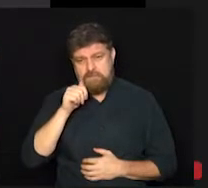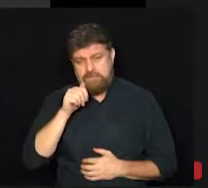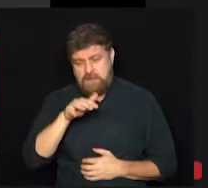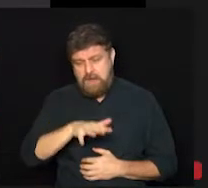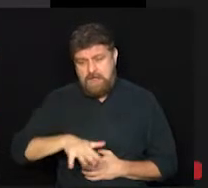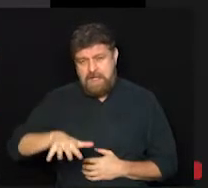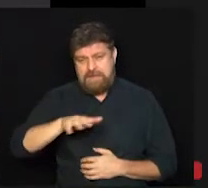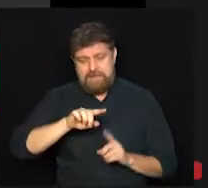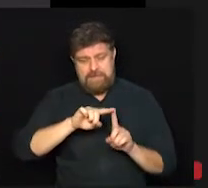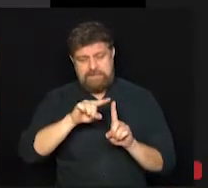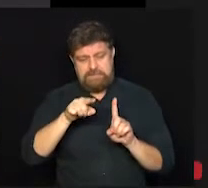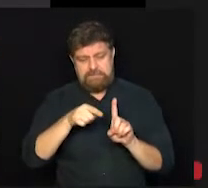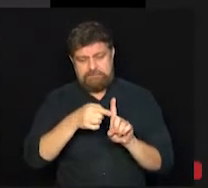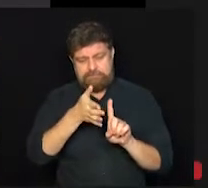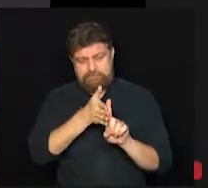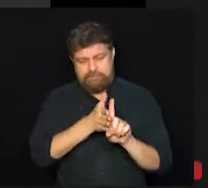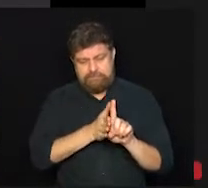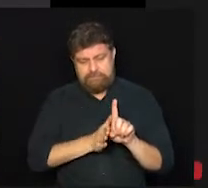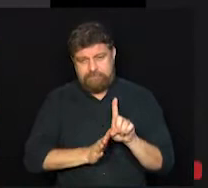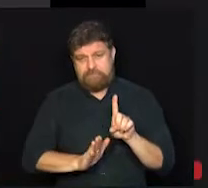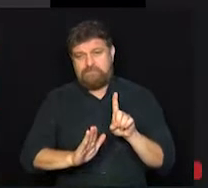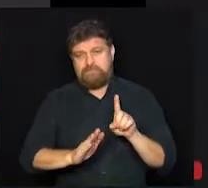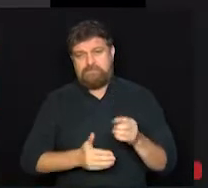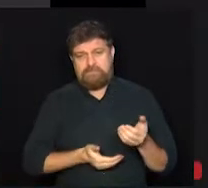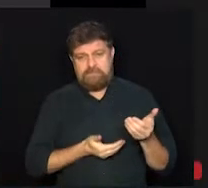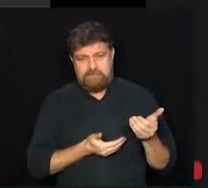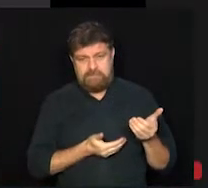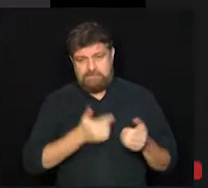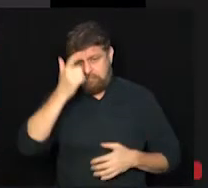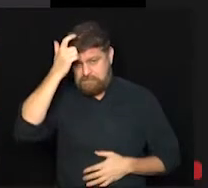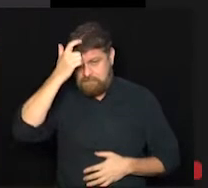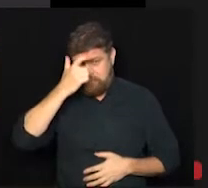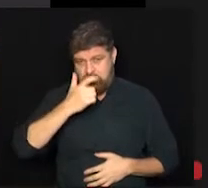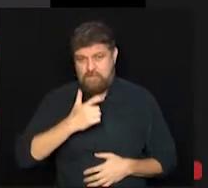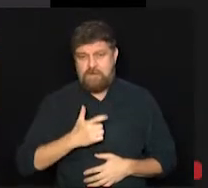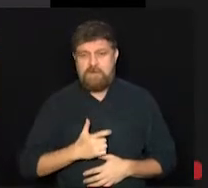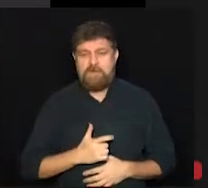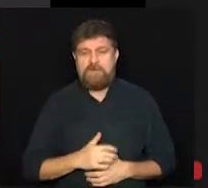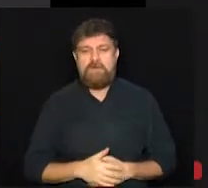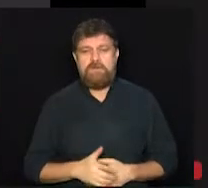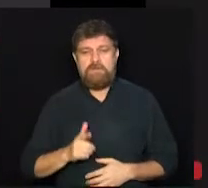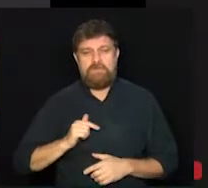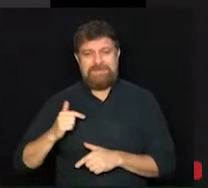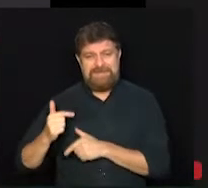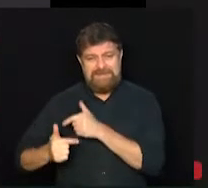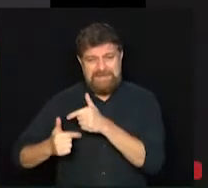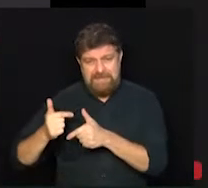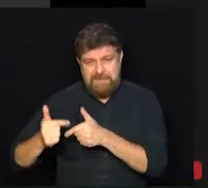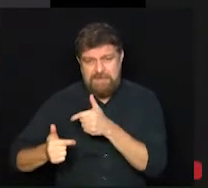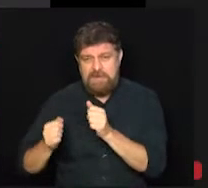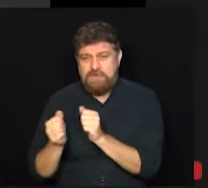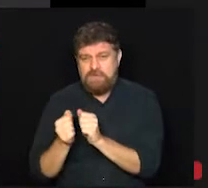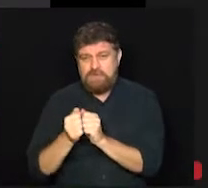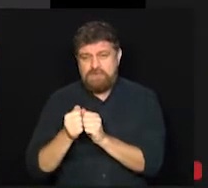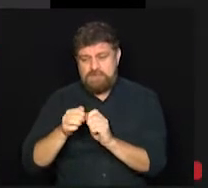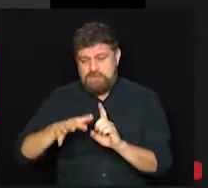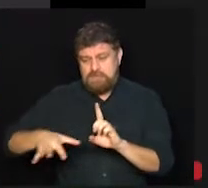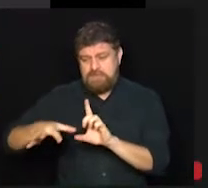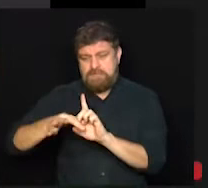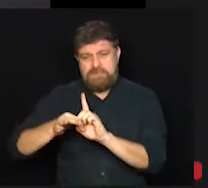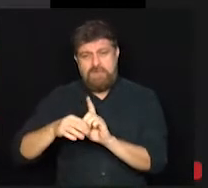que significa que eu estou regularmente em atividades com estudantes, com